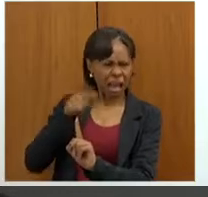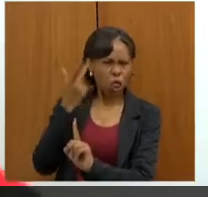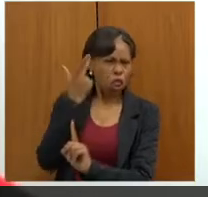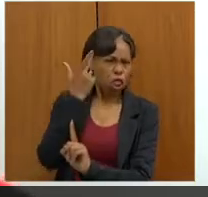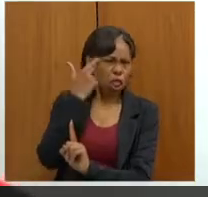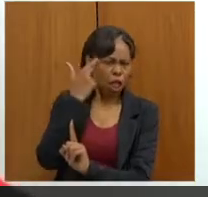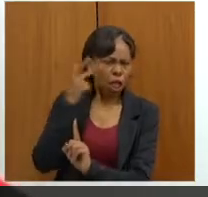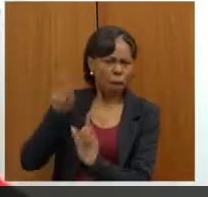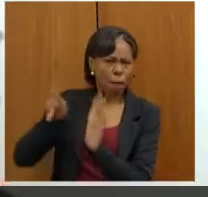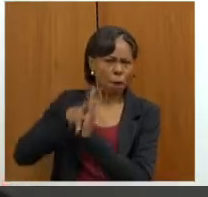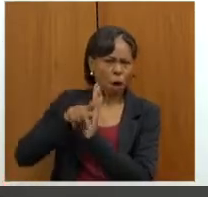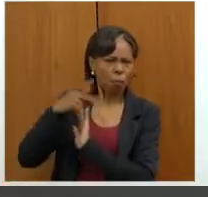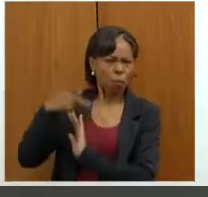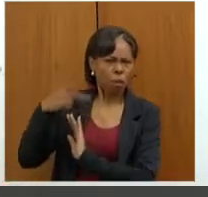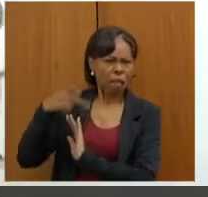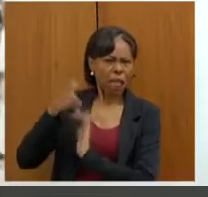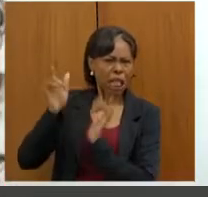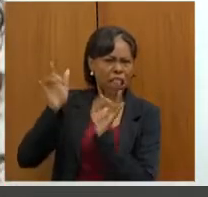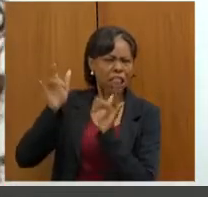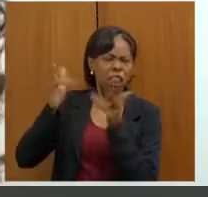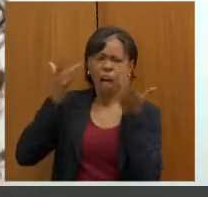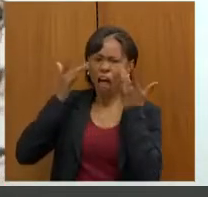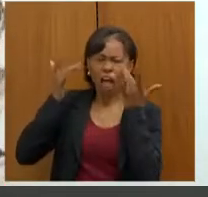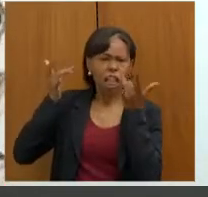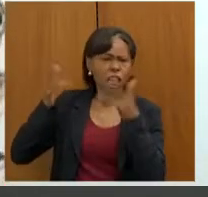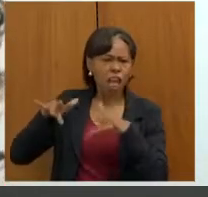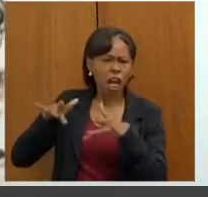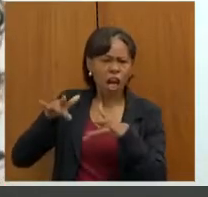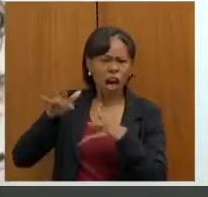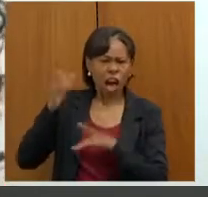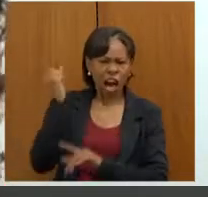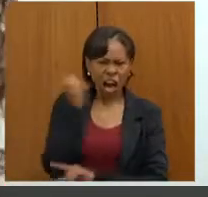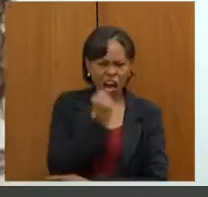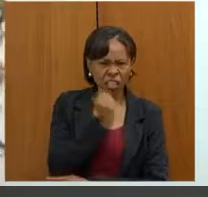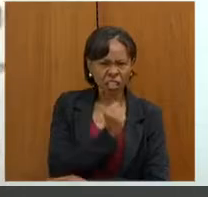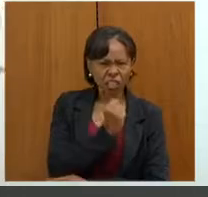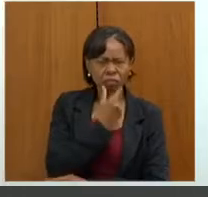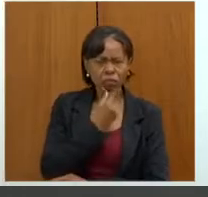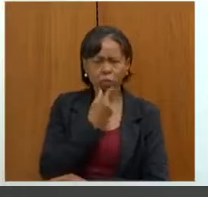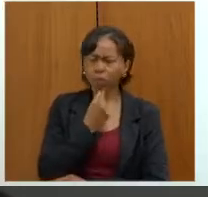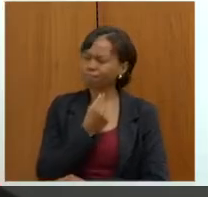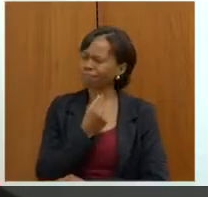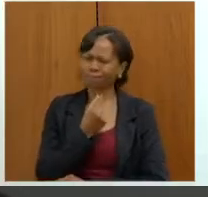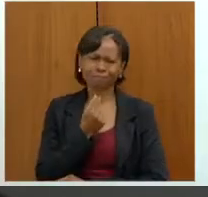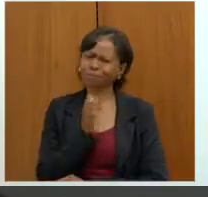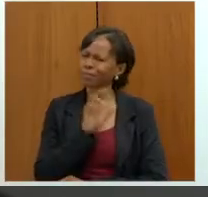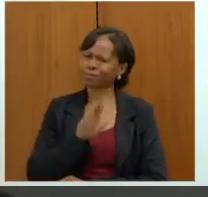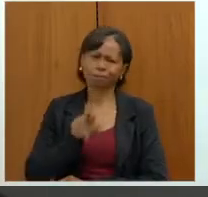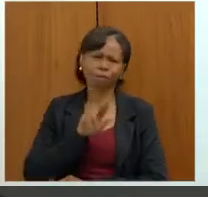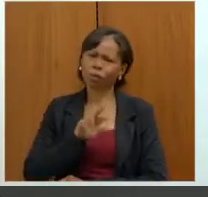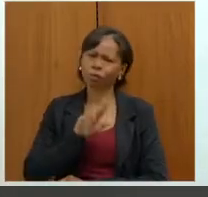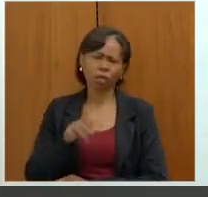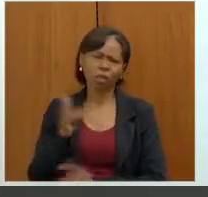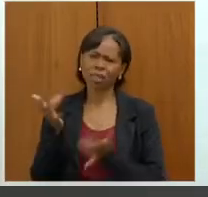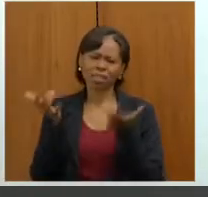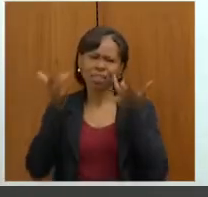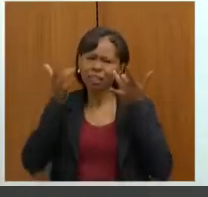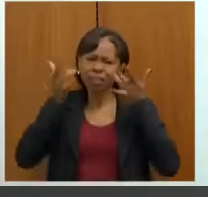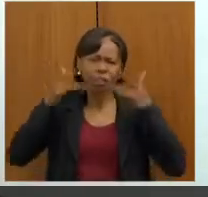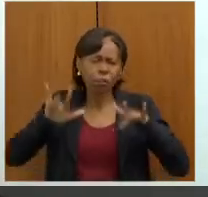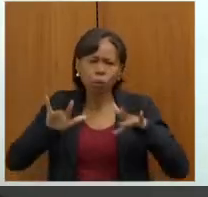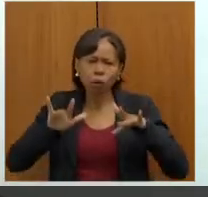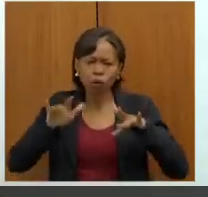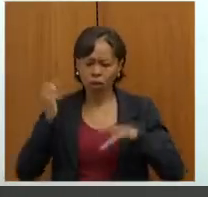assim como não é natural apanhar companheiros e companheiros nós não podemos entender né como natural agredir